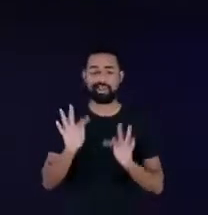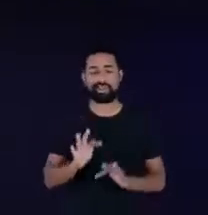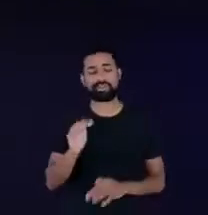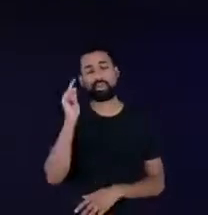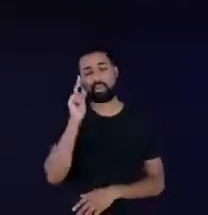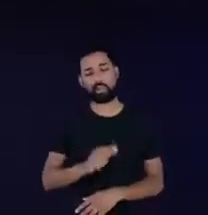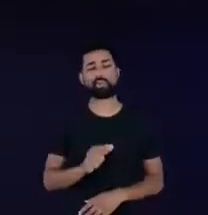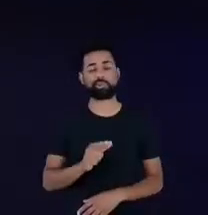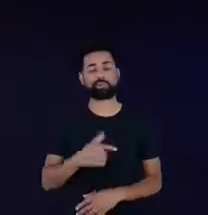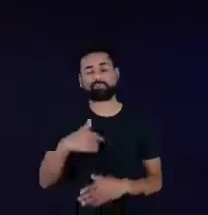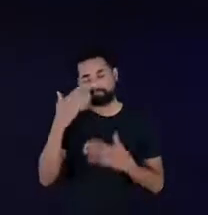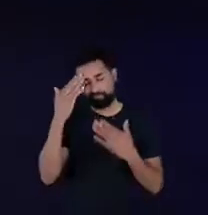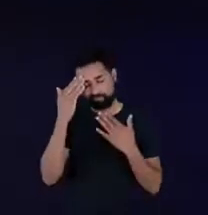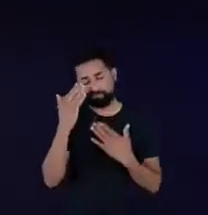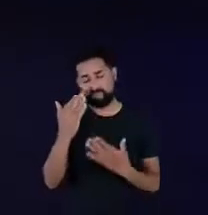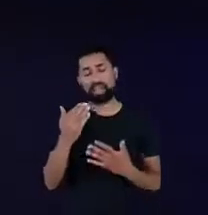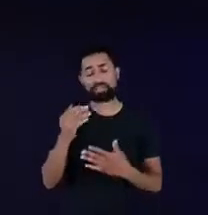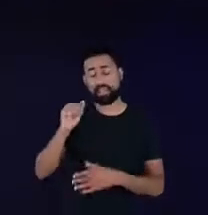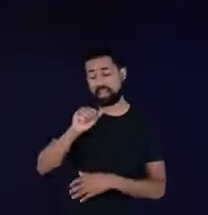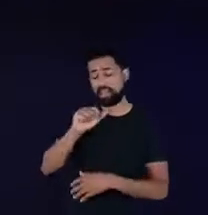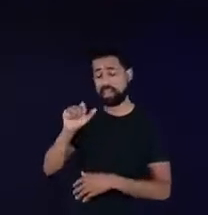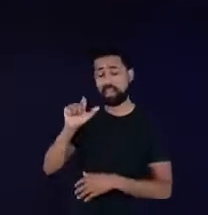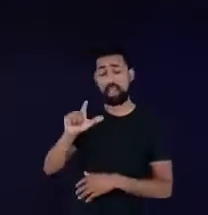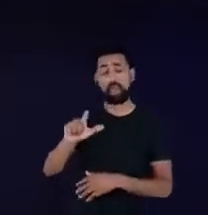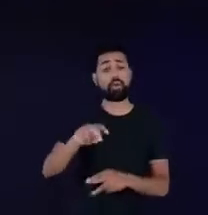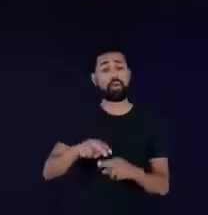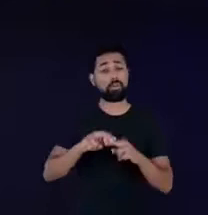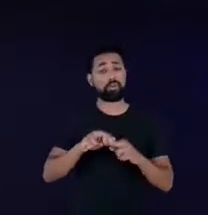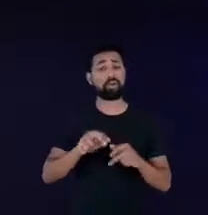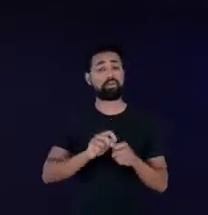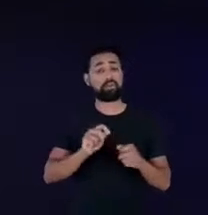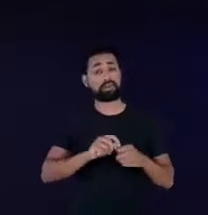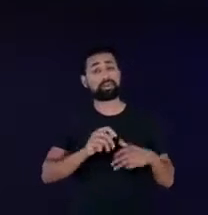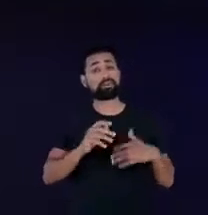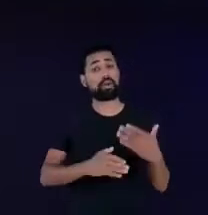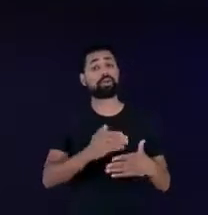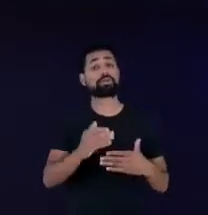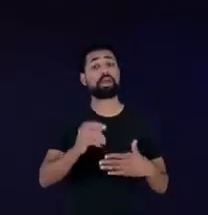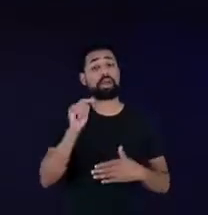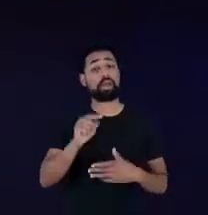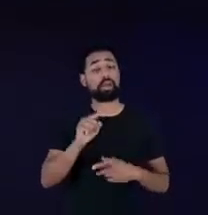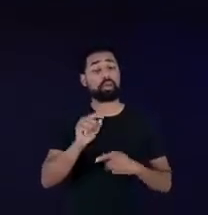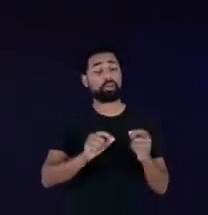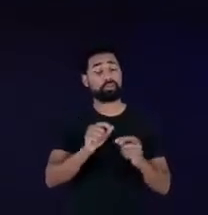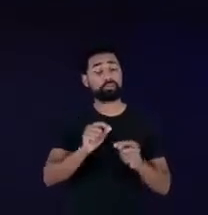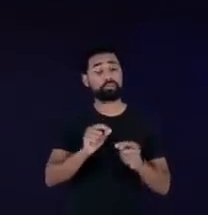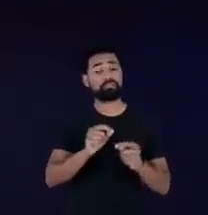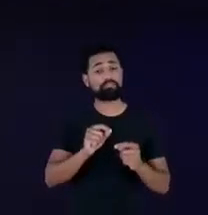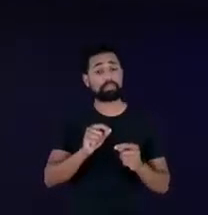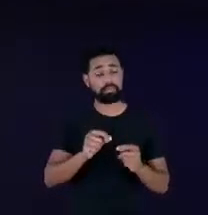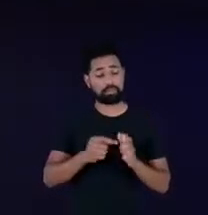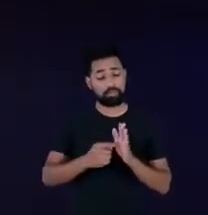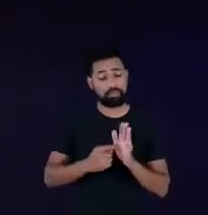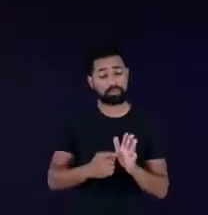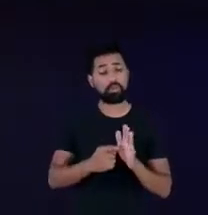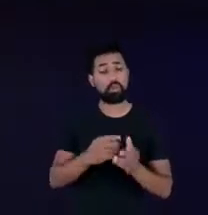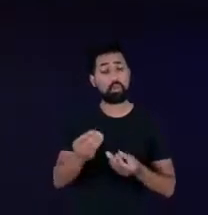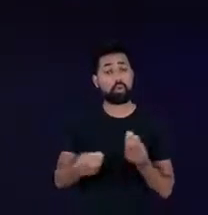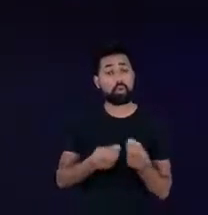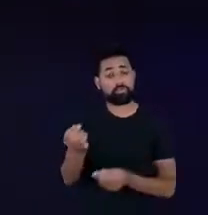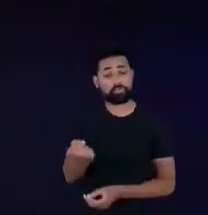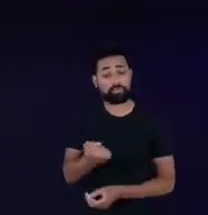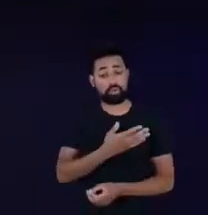muito gratos à ANEEL por ter feito esse processo. É nessa linha de você modernizar a